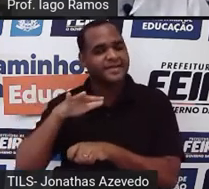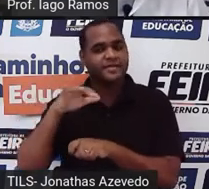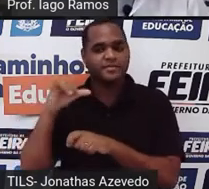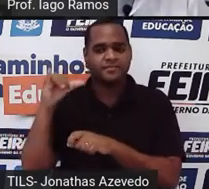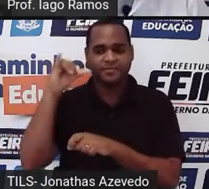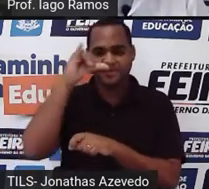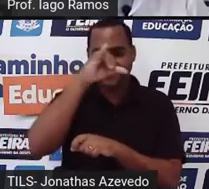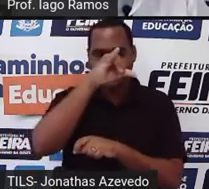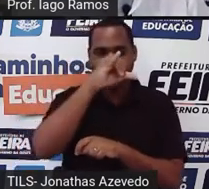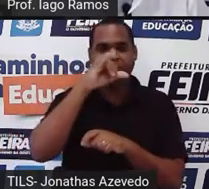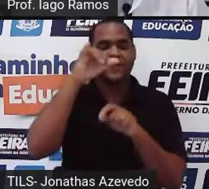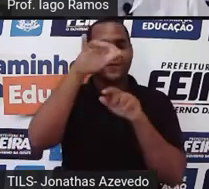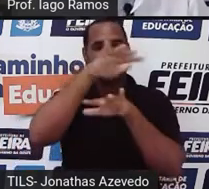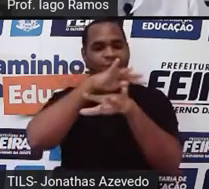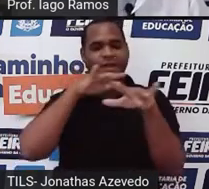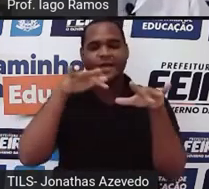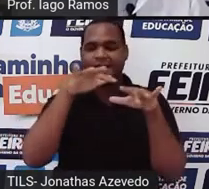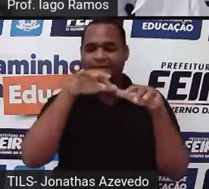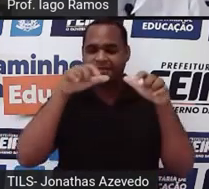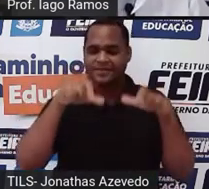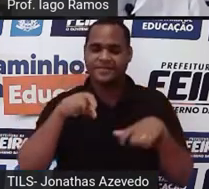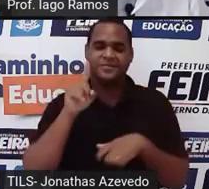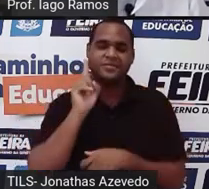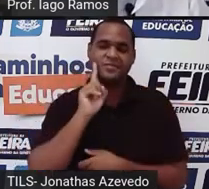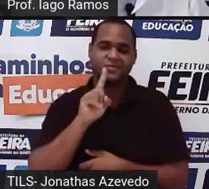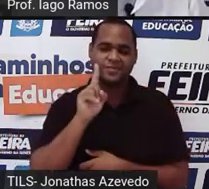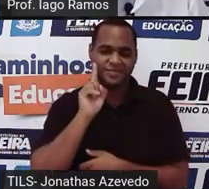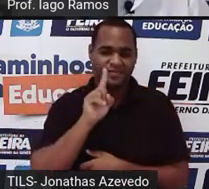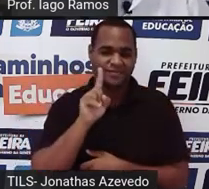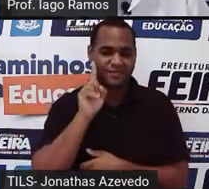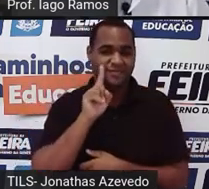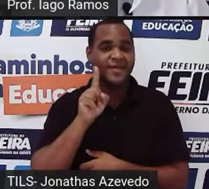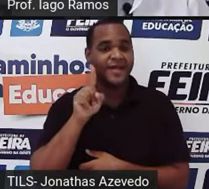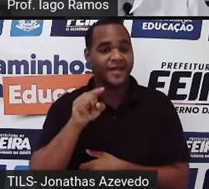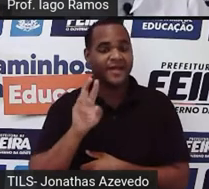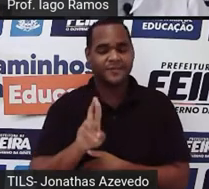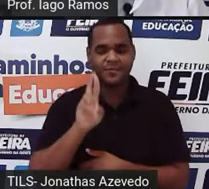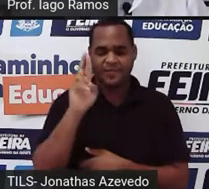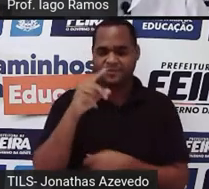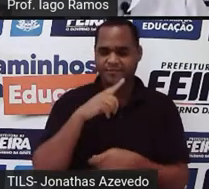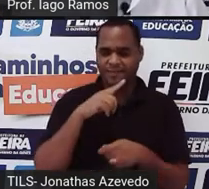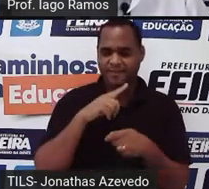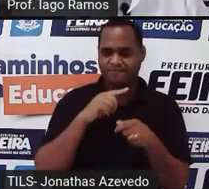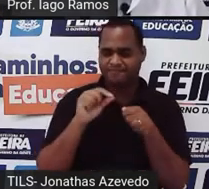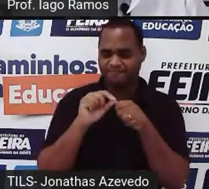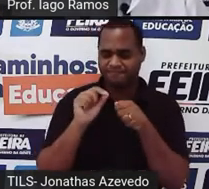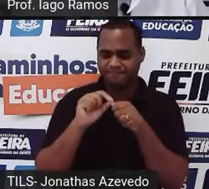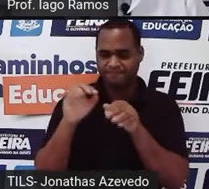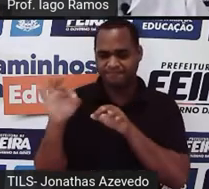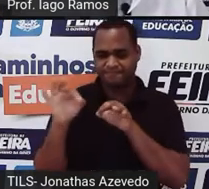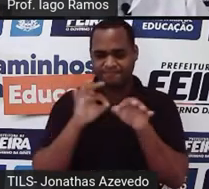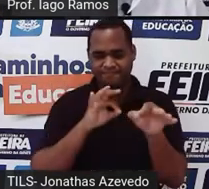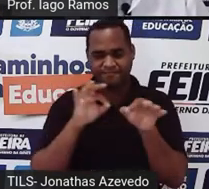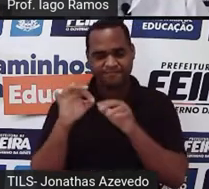e Espaço, né? É a agência norte-americana que trata de assuntos